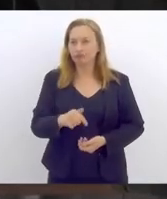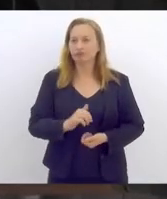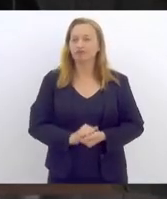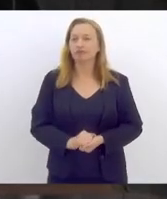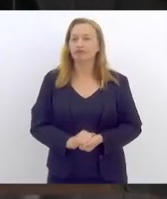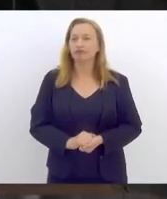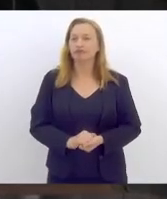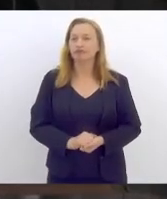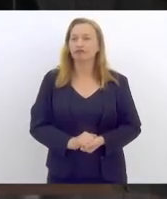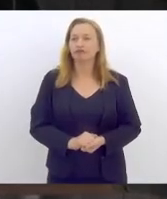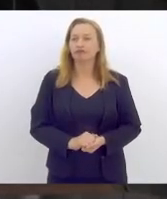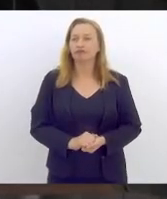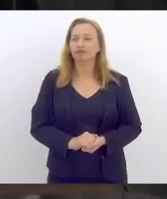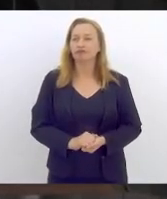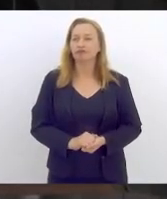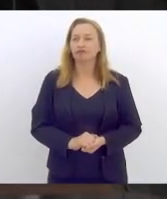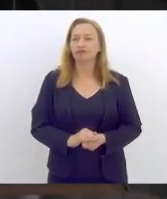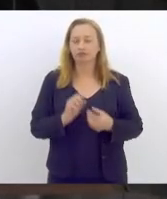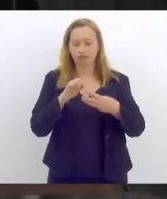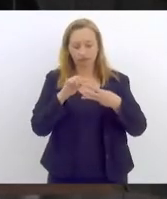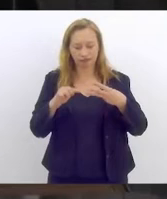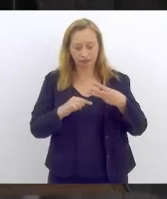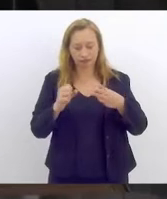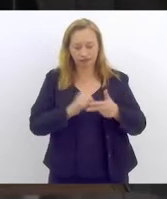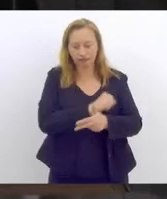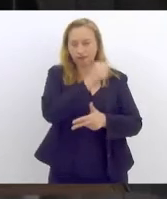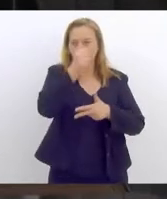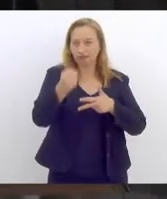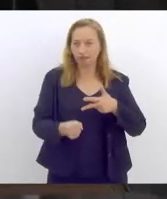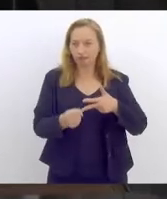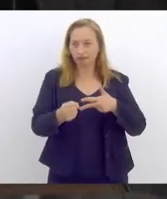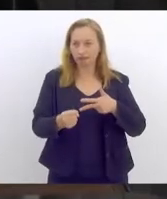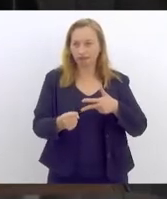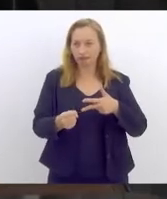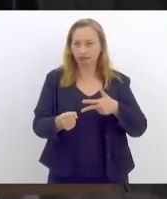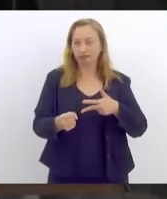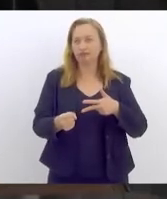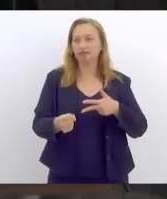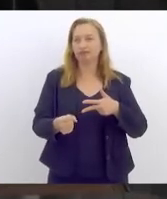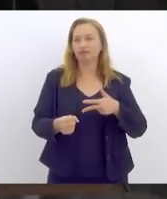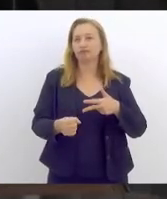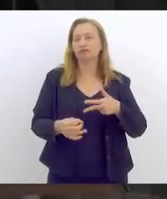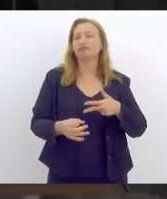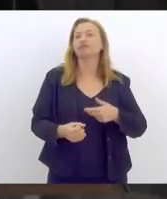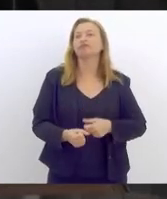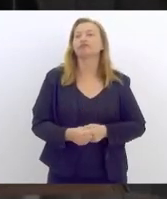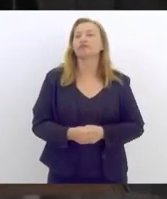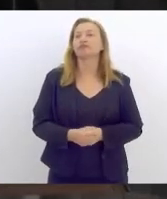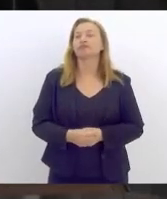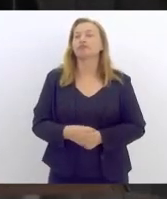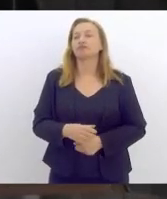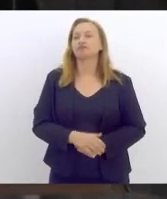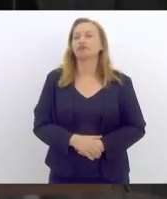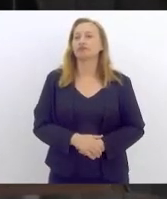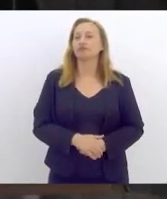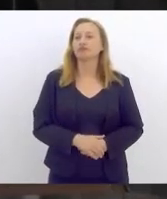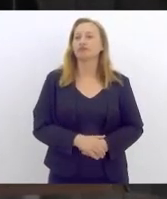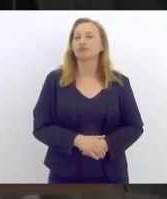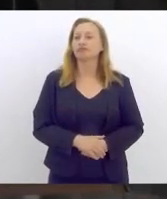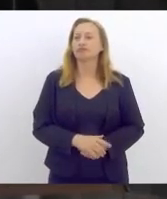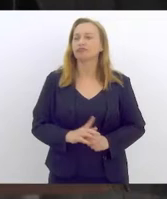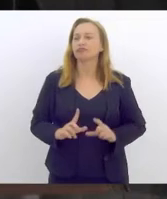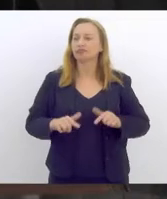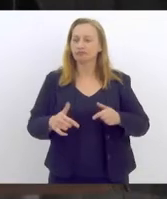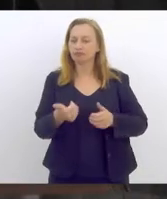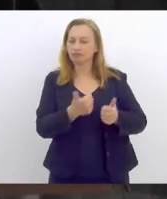que considerando os três poderes da República as talvez da melhor forma